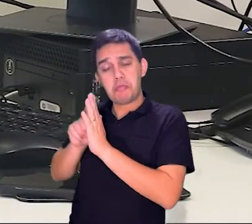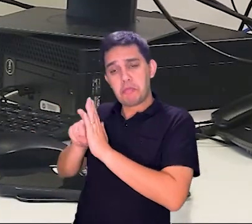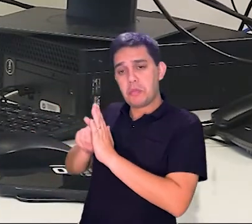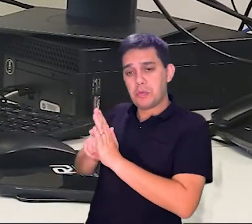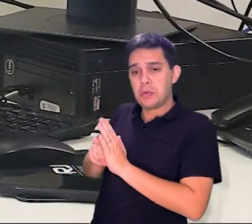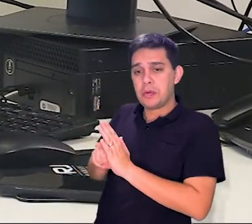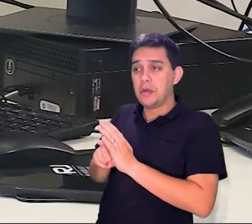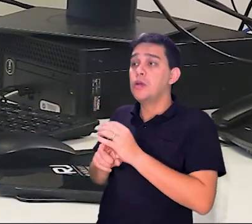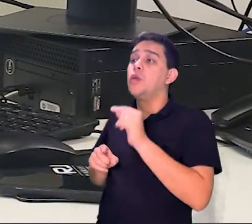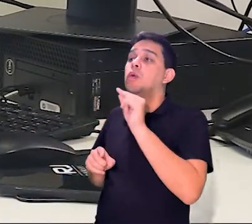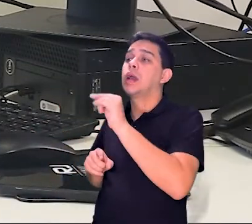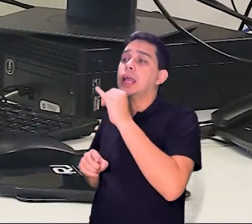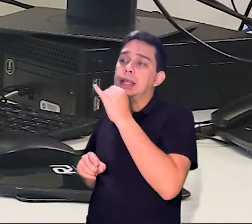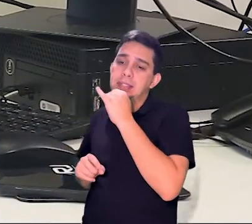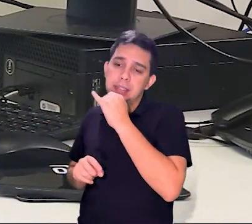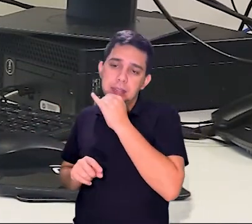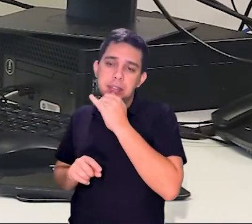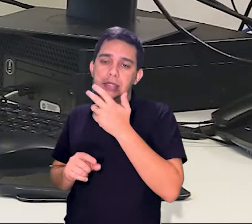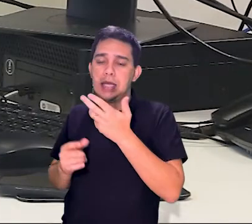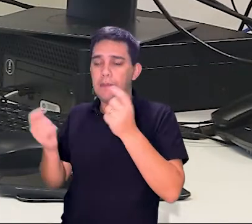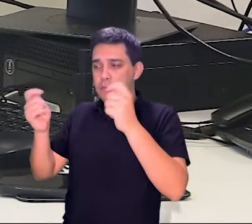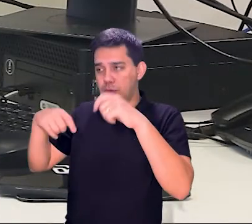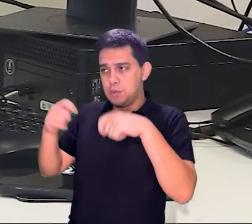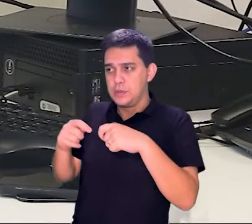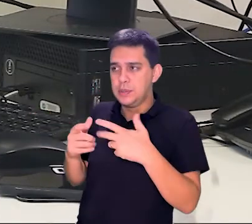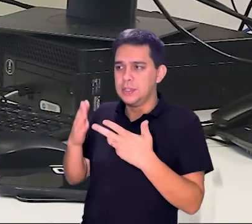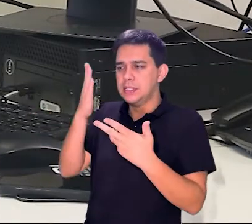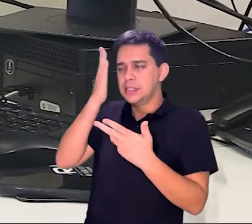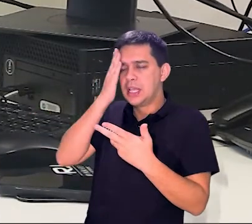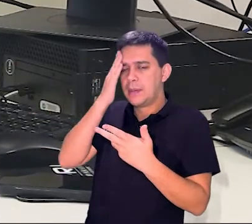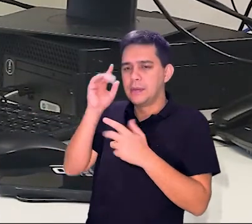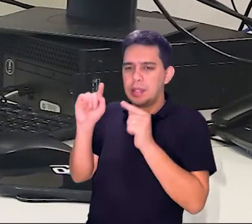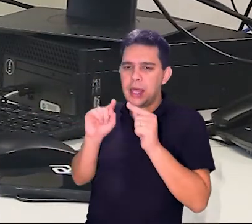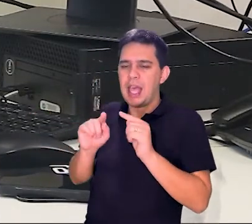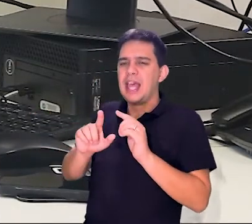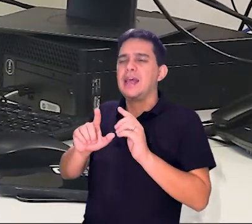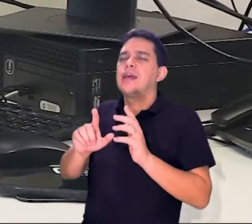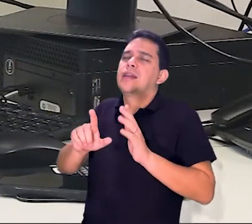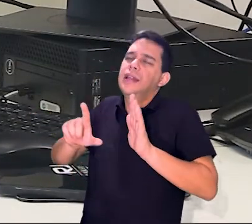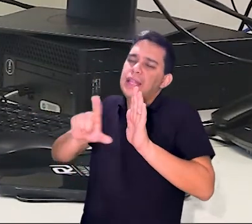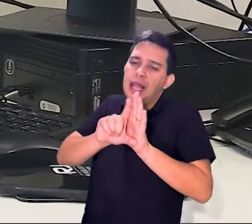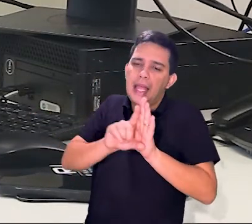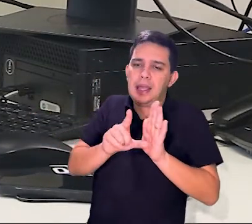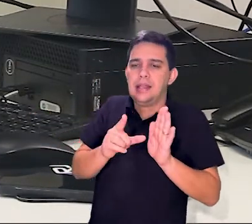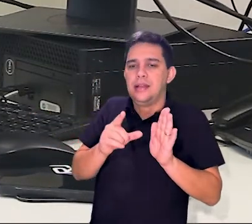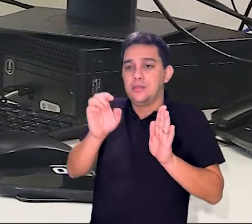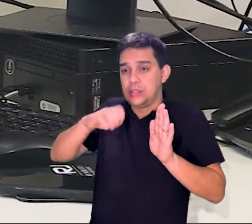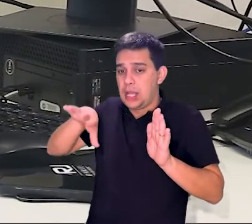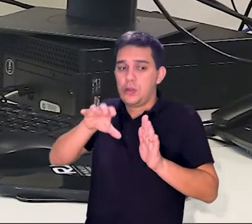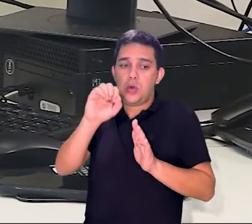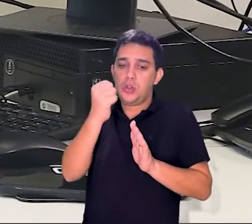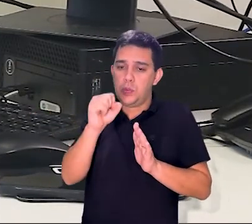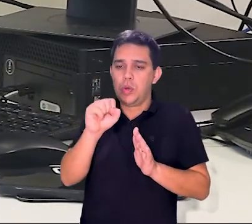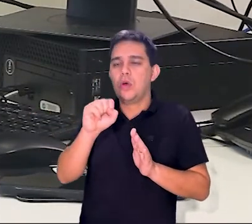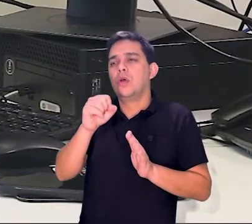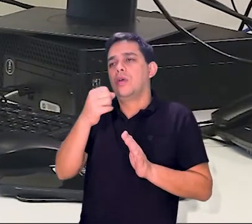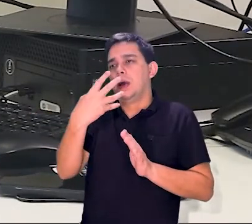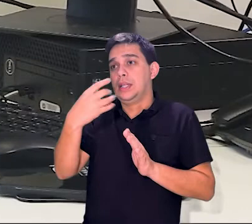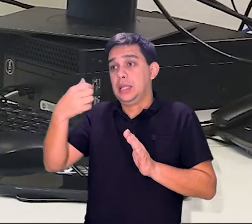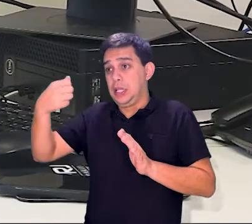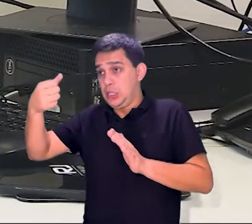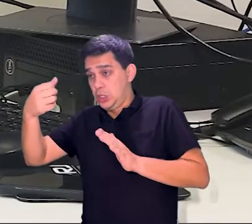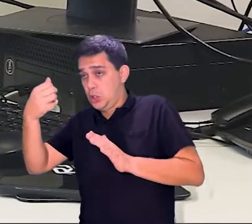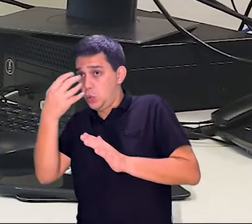por exemplo, através, a gente sabe, né, que tem a Lei Estadual 8.049 de 2018, que